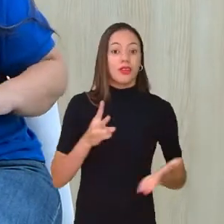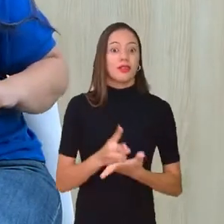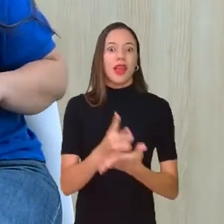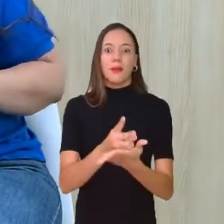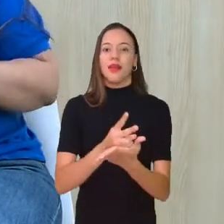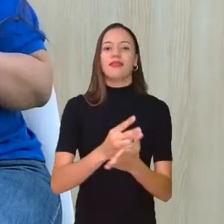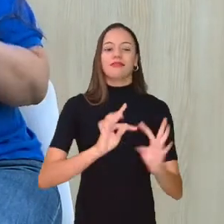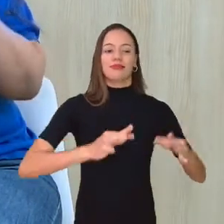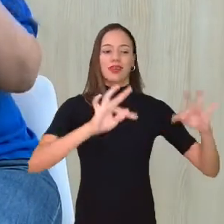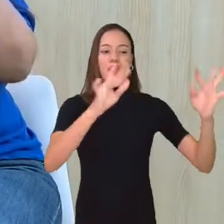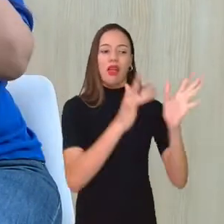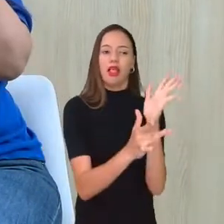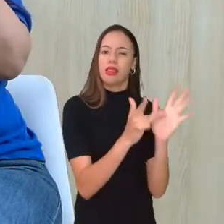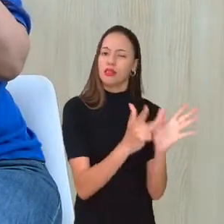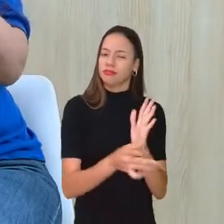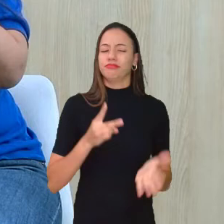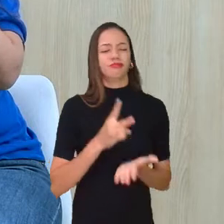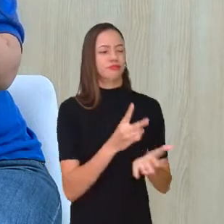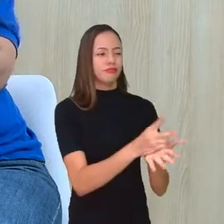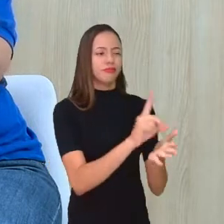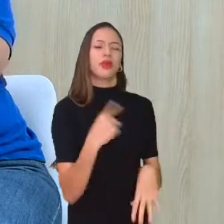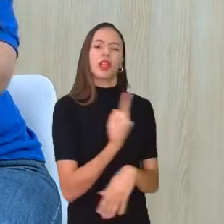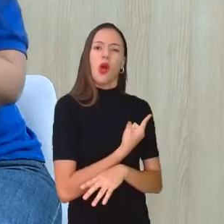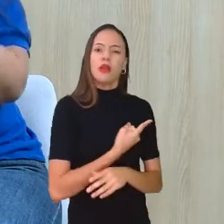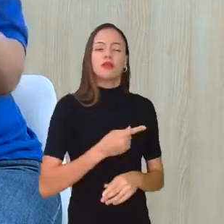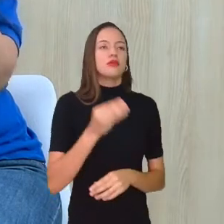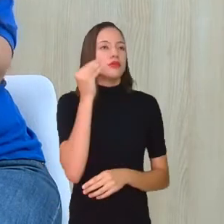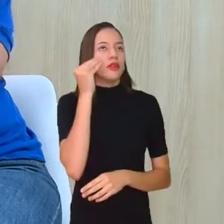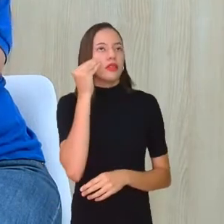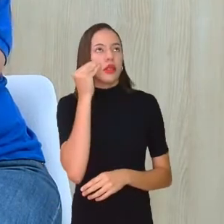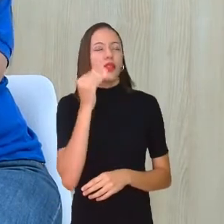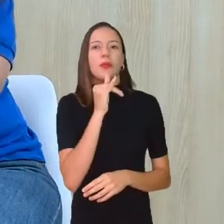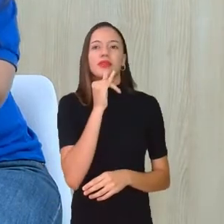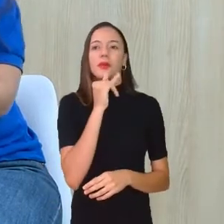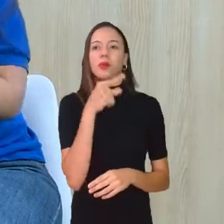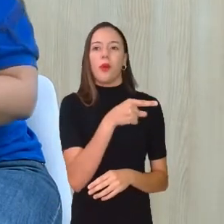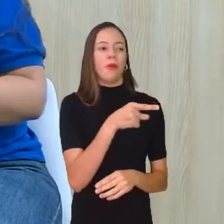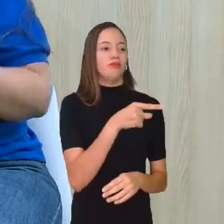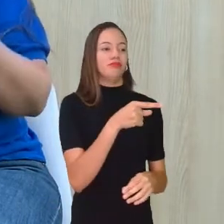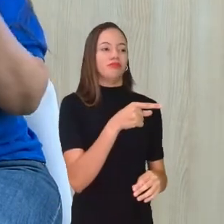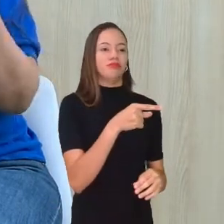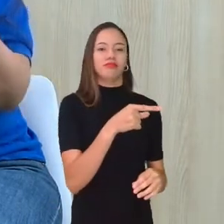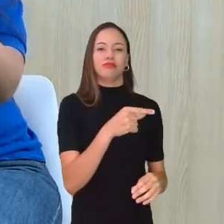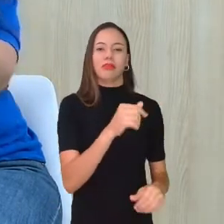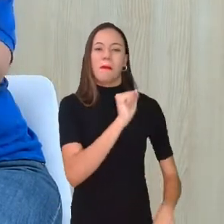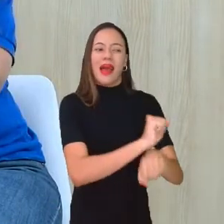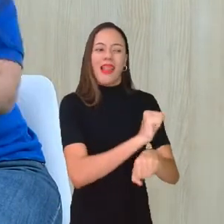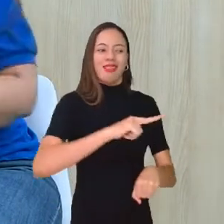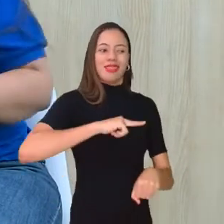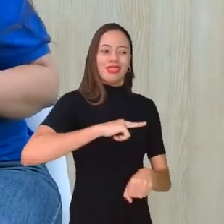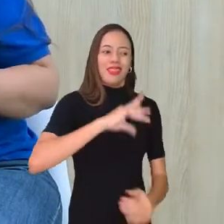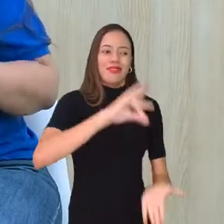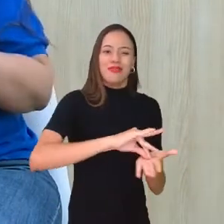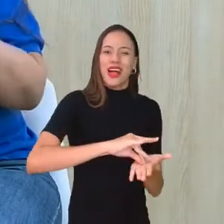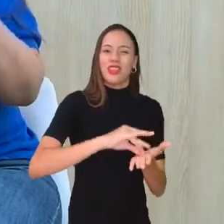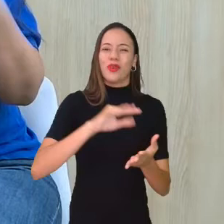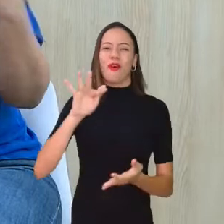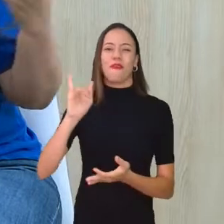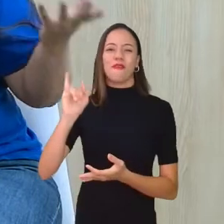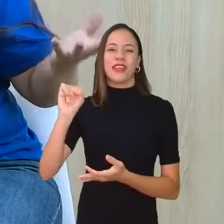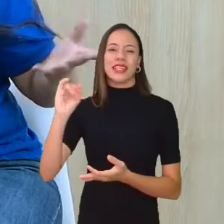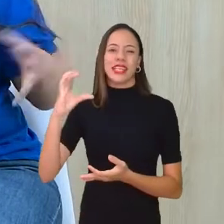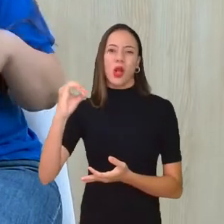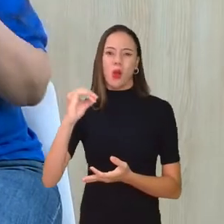Cada vez mais a gente está tentando se desprender dessa questão de algo físico, de estar levando as coisas.